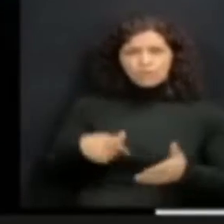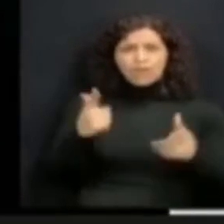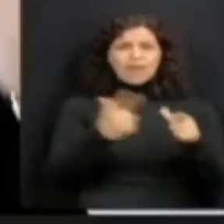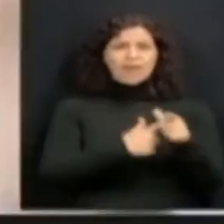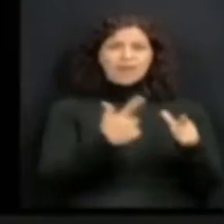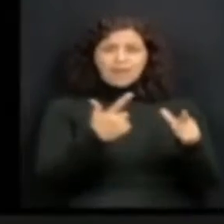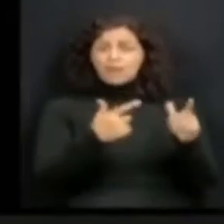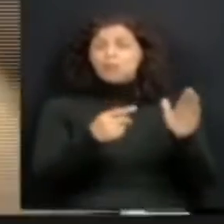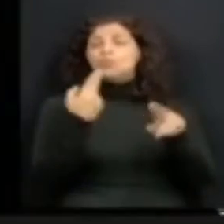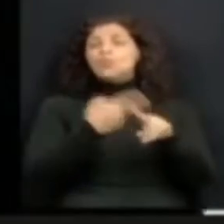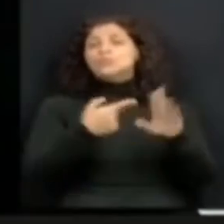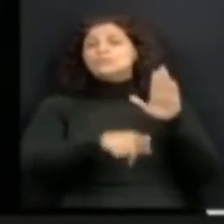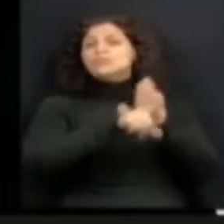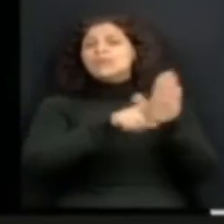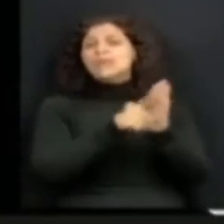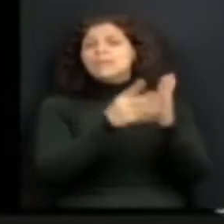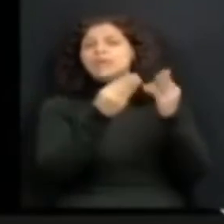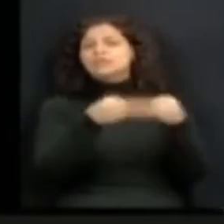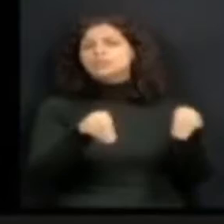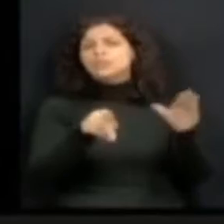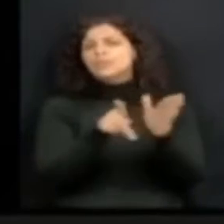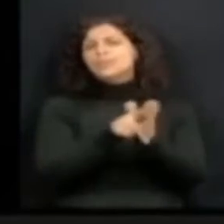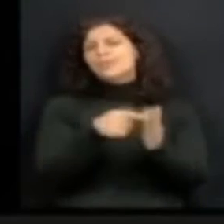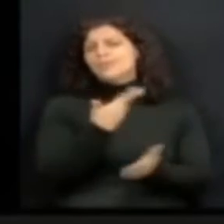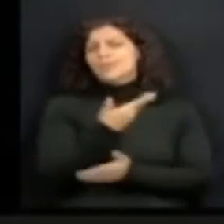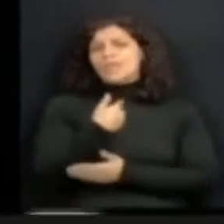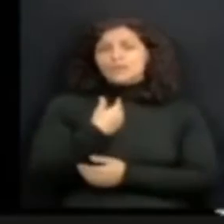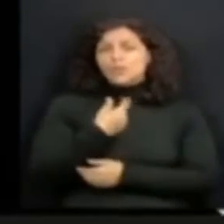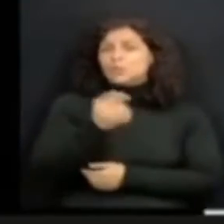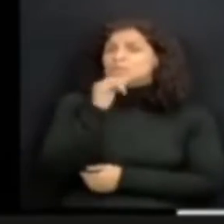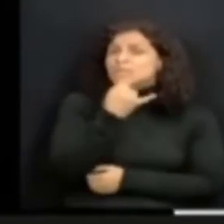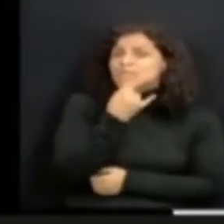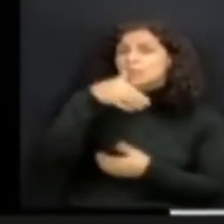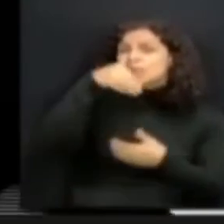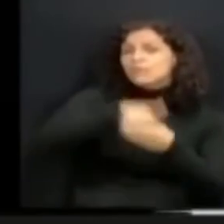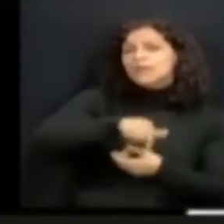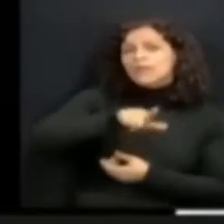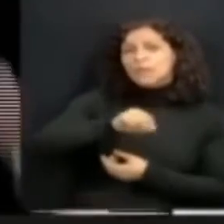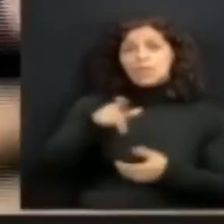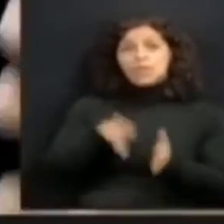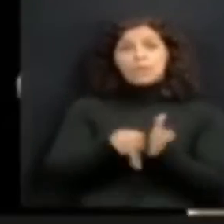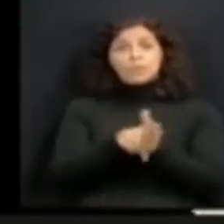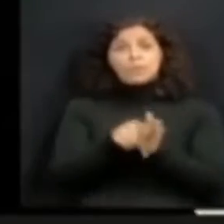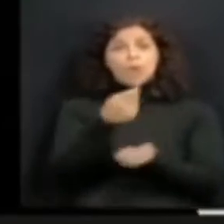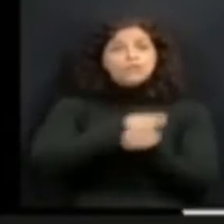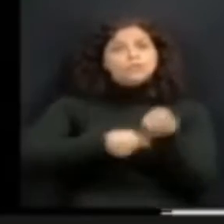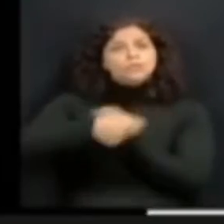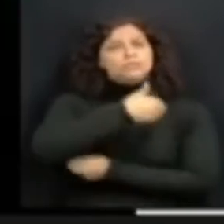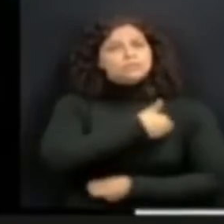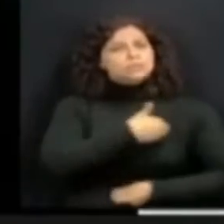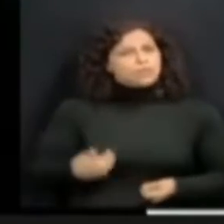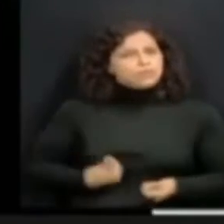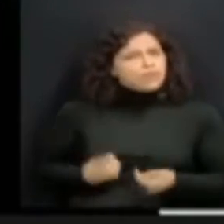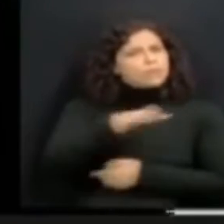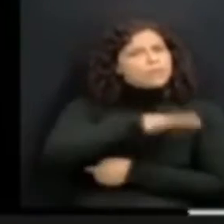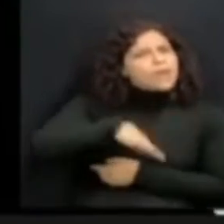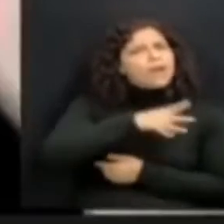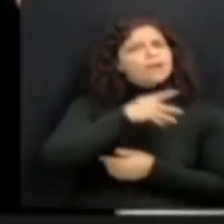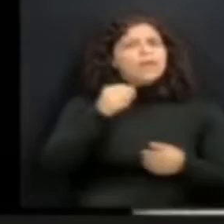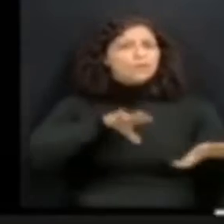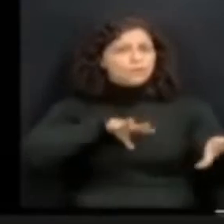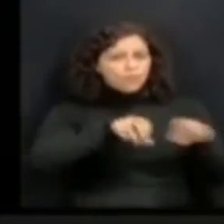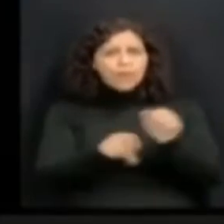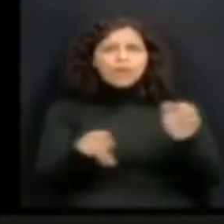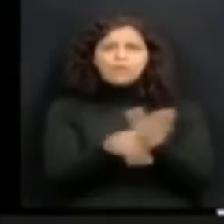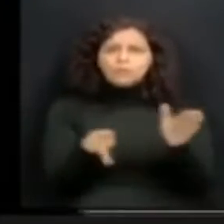lei. E eu fico triste de ter que votar contra uma LDO. Eu sou da área pública, de administração pública, fiz a minha